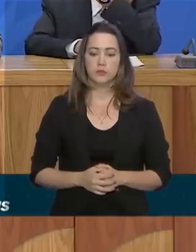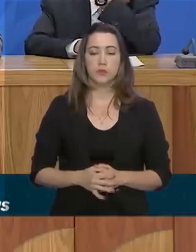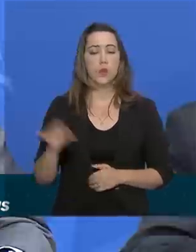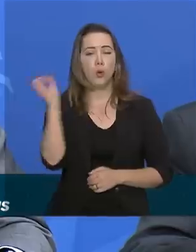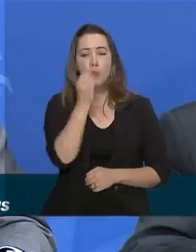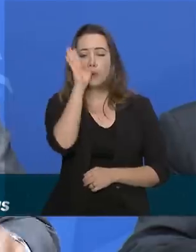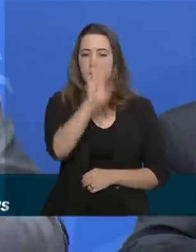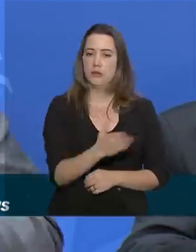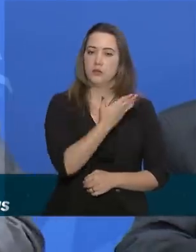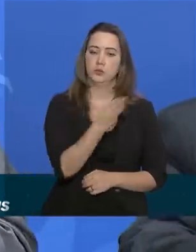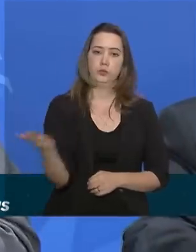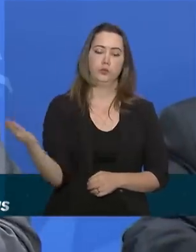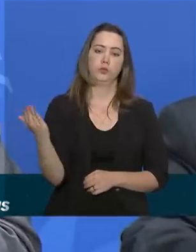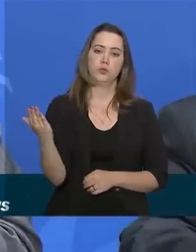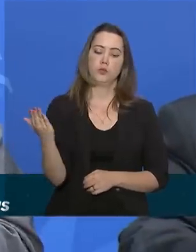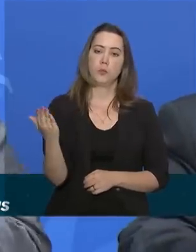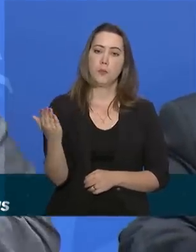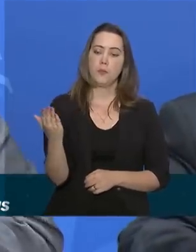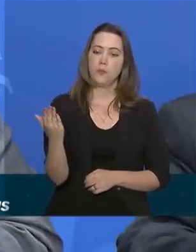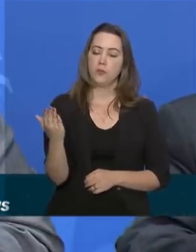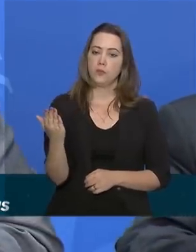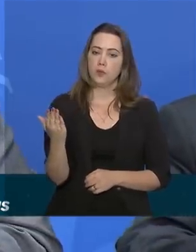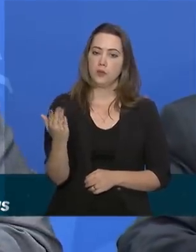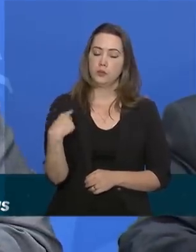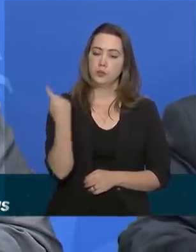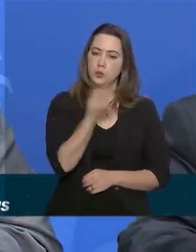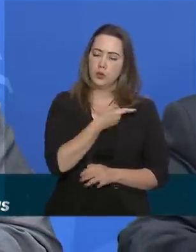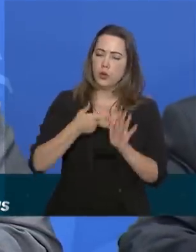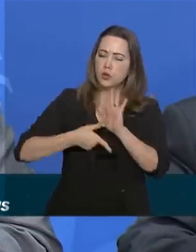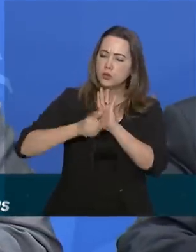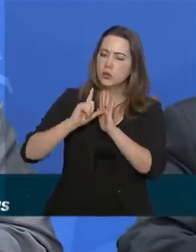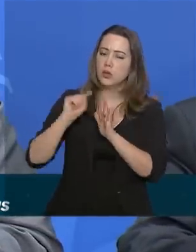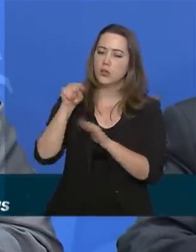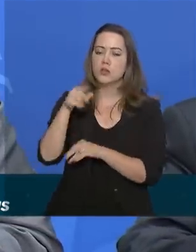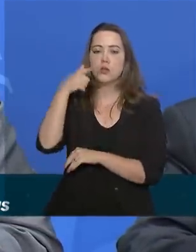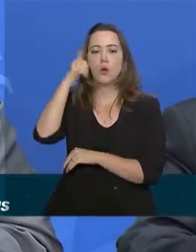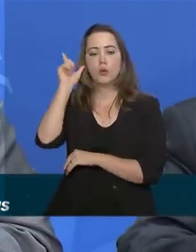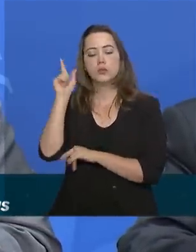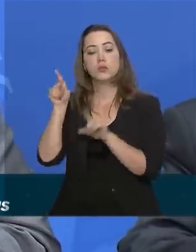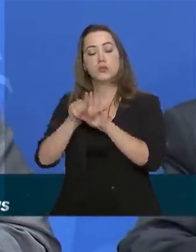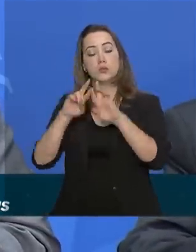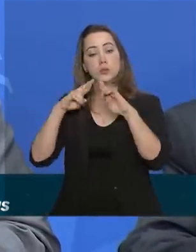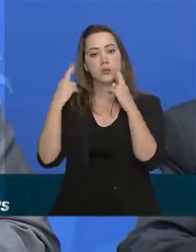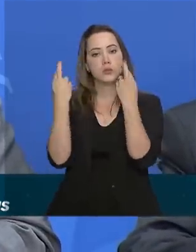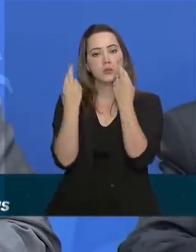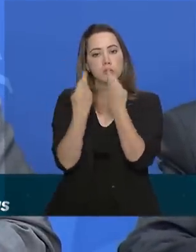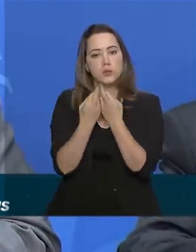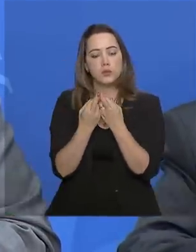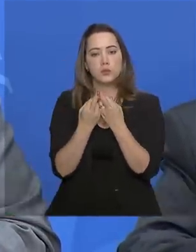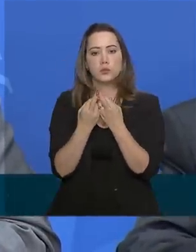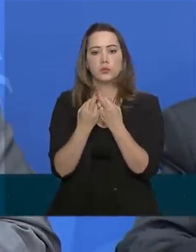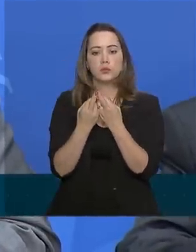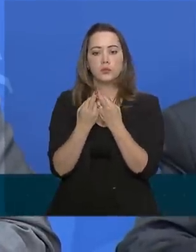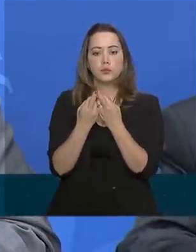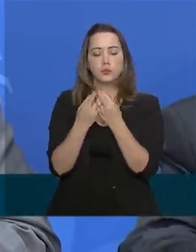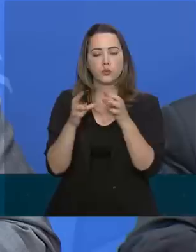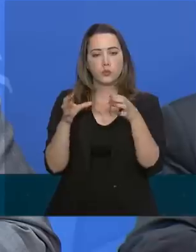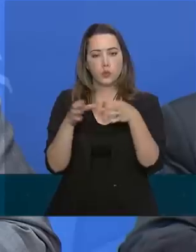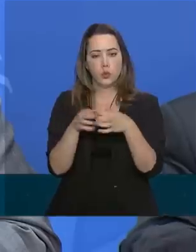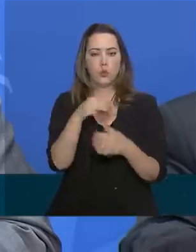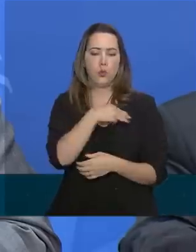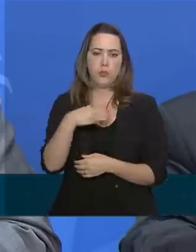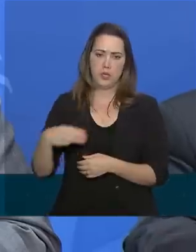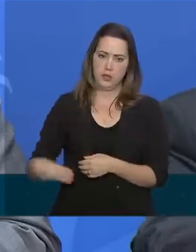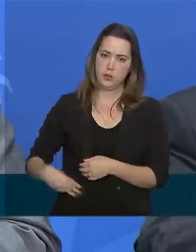boa tarde a todos nós tivemos ontem seu presidente uma reunião com o ministro